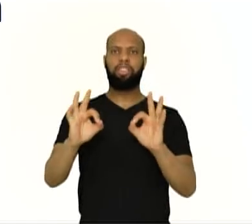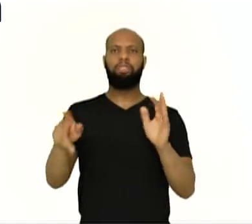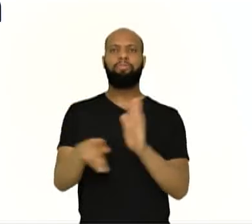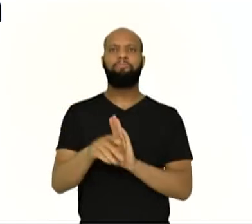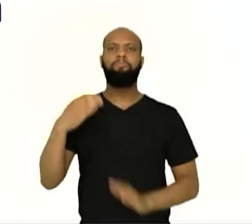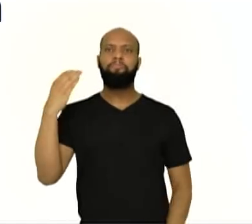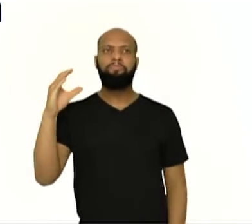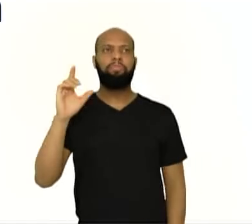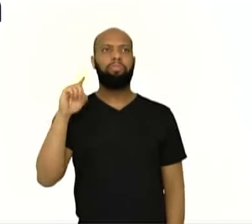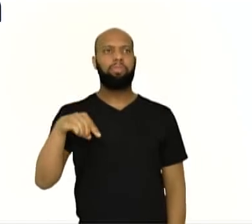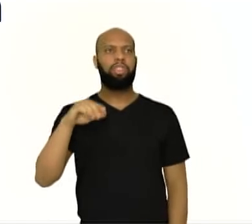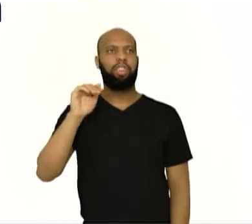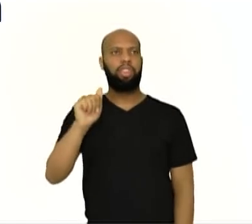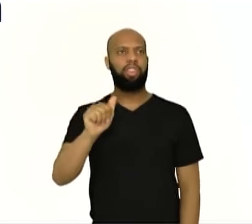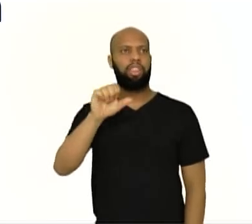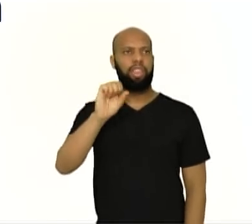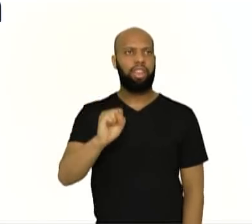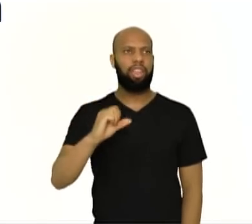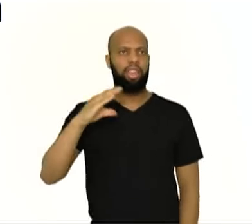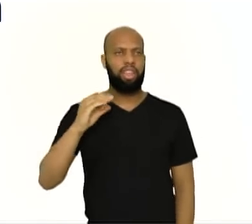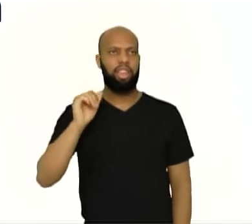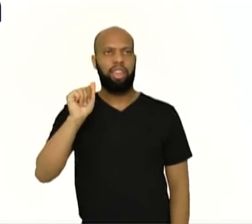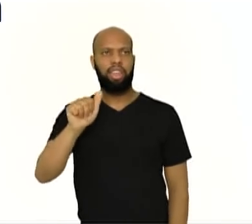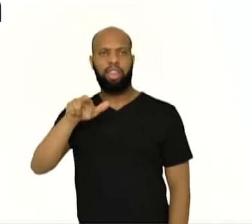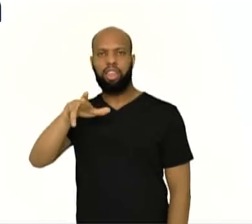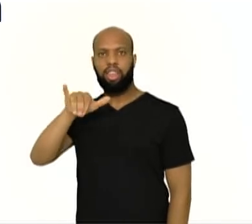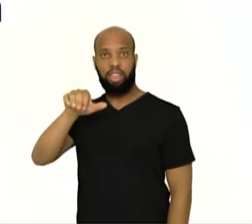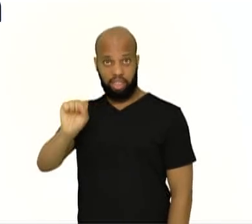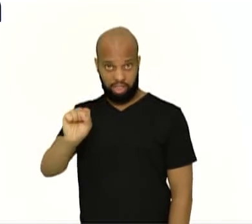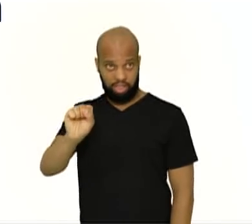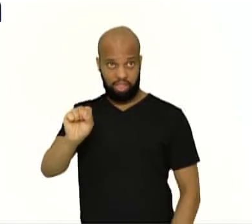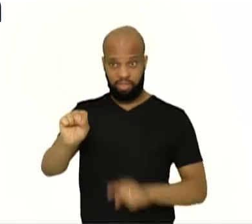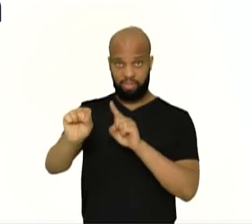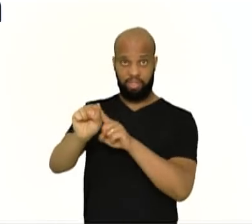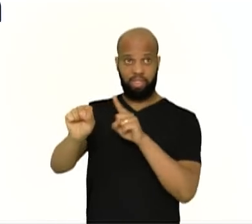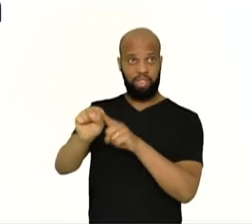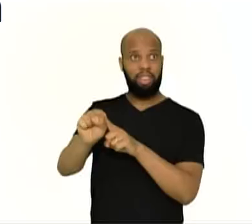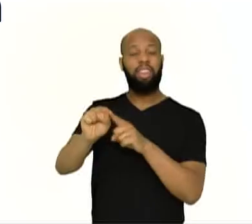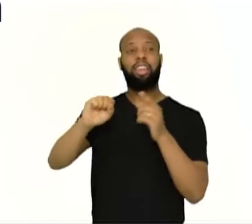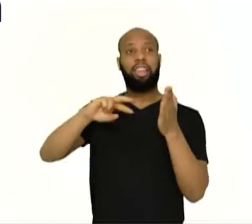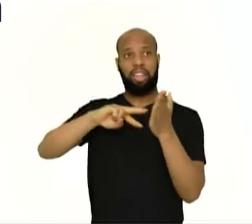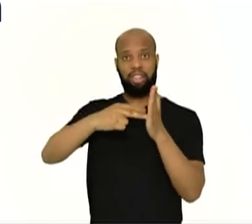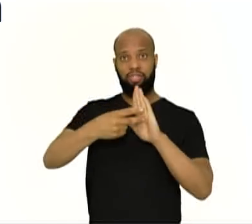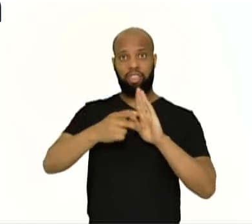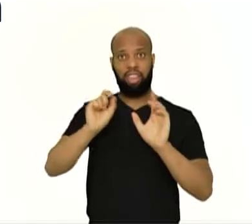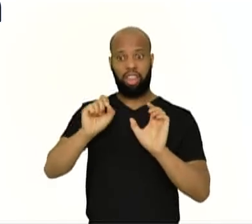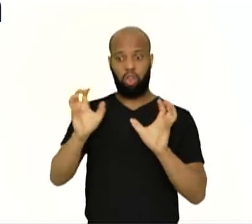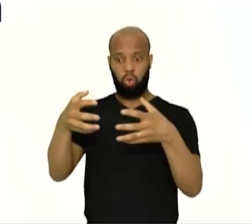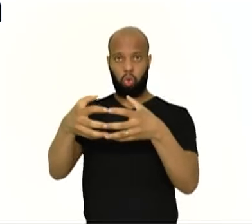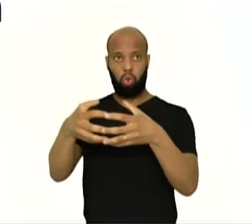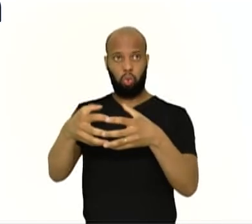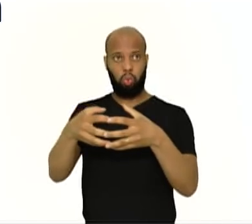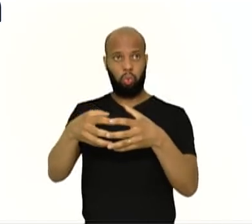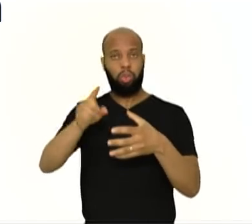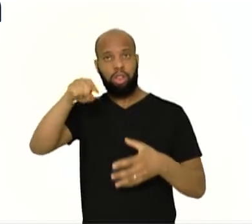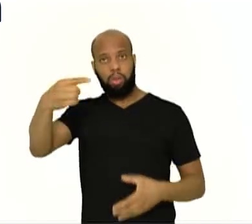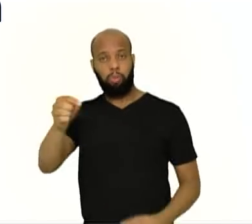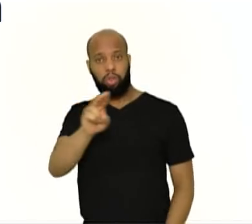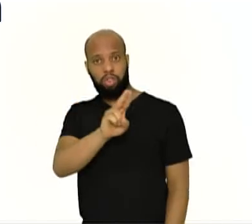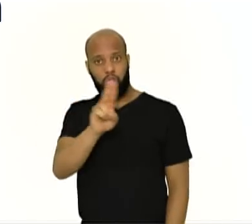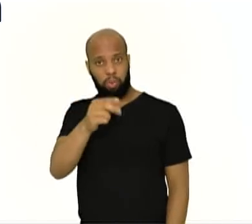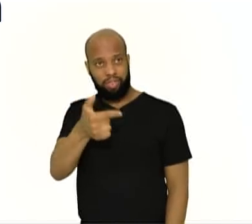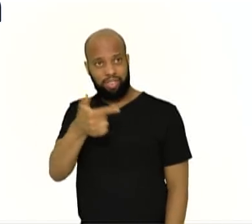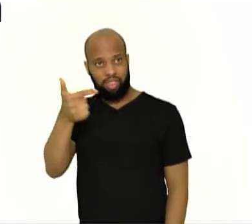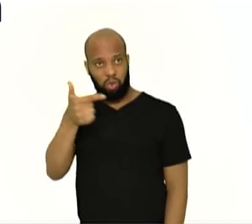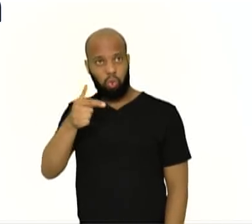Lembra? Nomenclatura binomial. Primeiro nome, gênero. O segundo, epíteto específico.